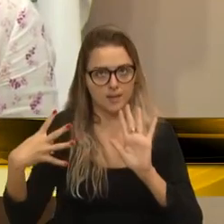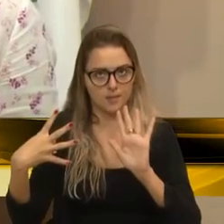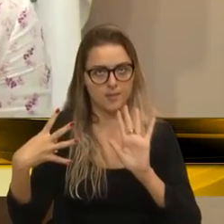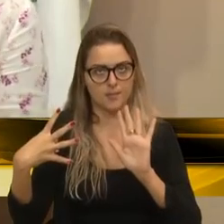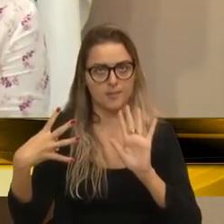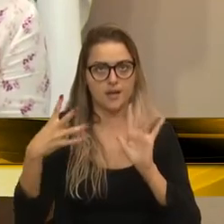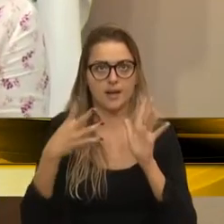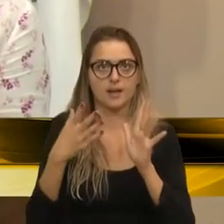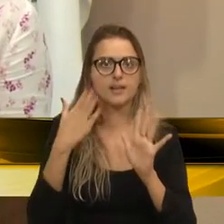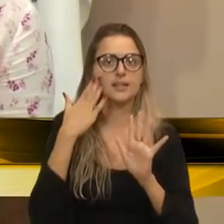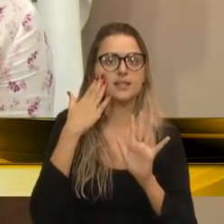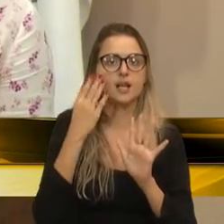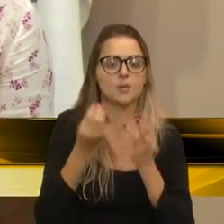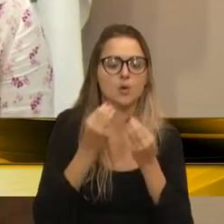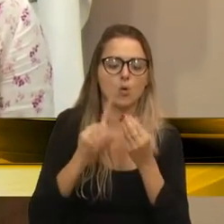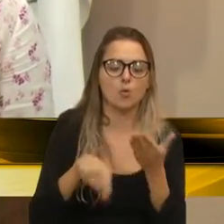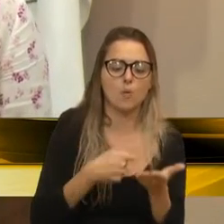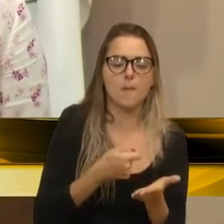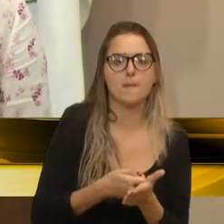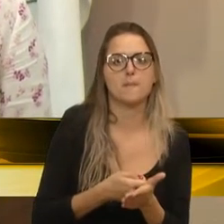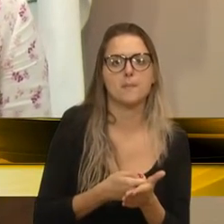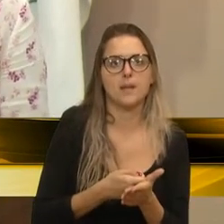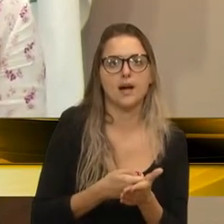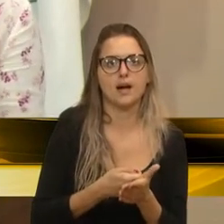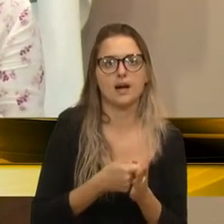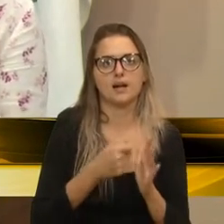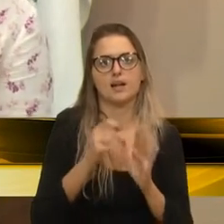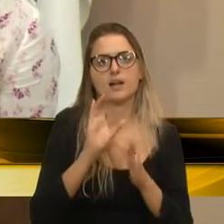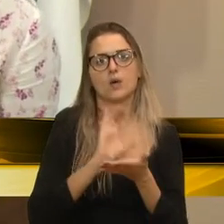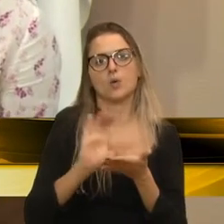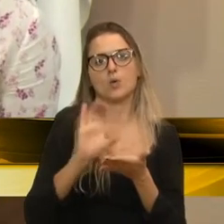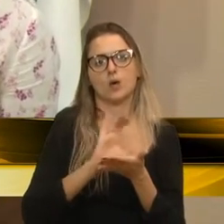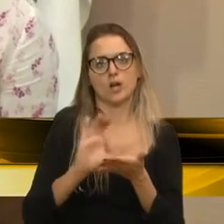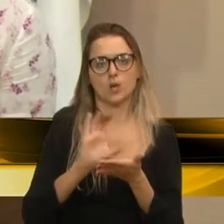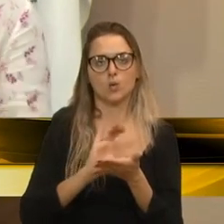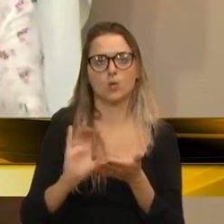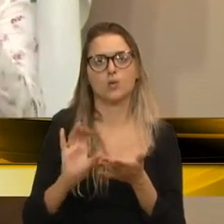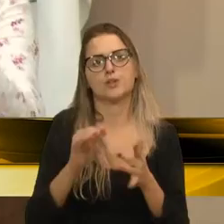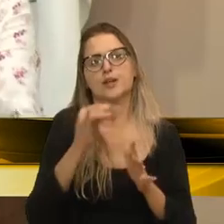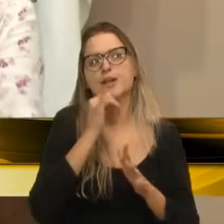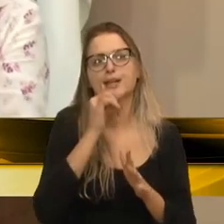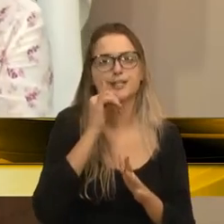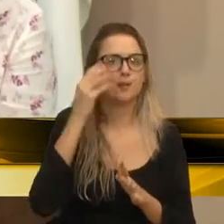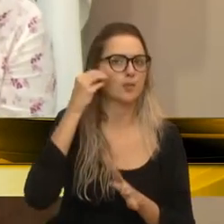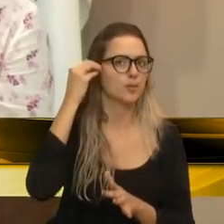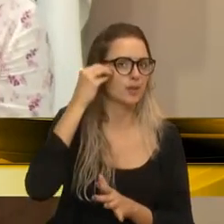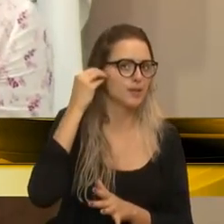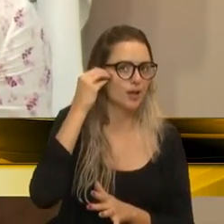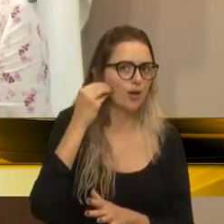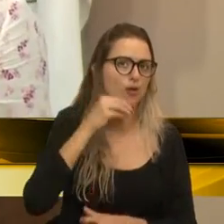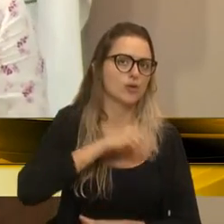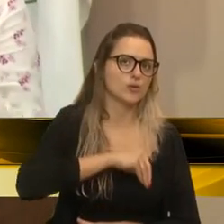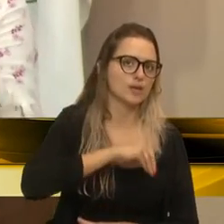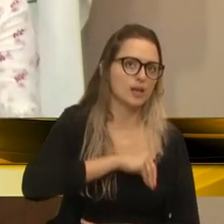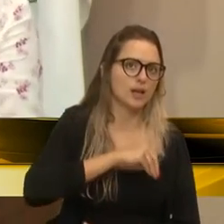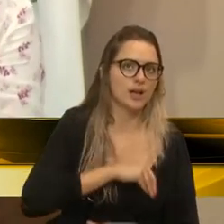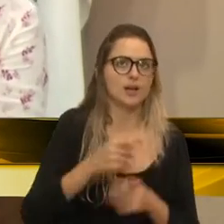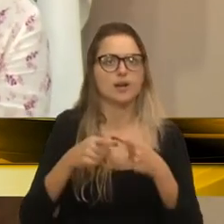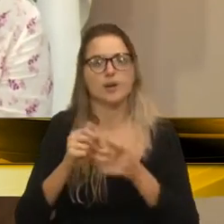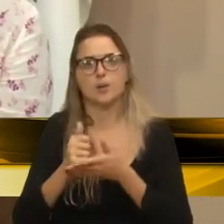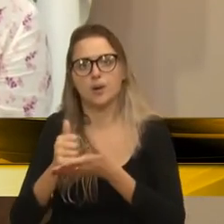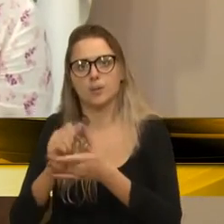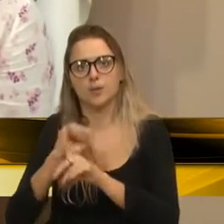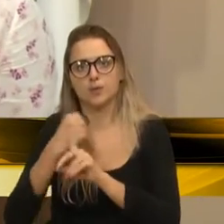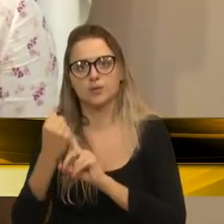onde determina o pagamento de recursos para as funções. Digamos, um psicólogo ganha tanto, uma assistente social